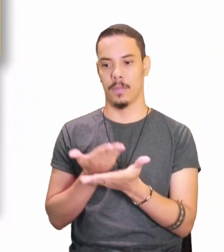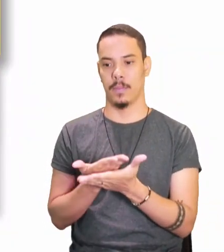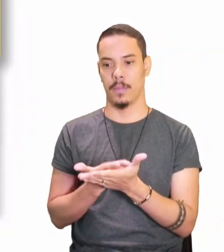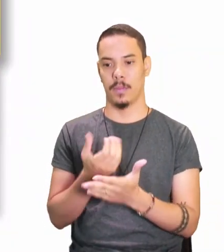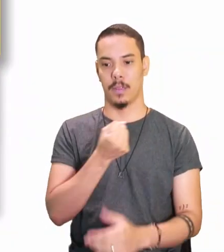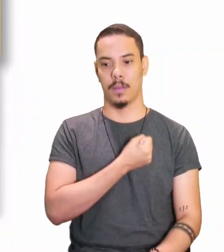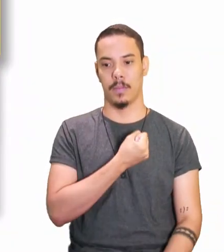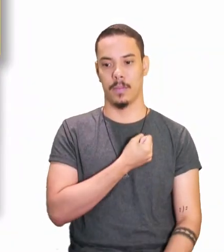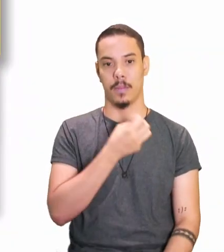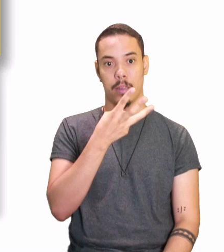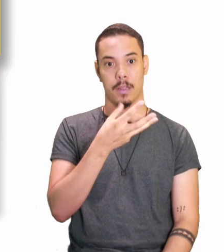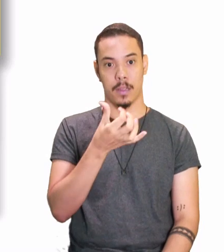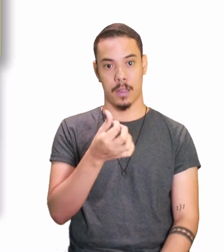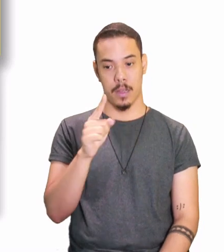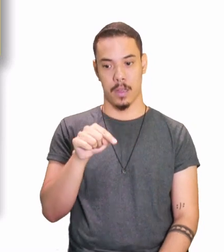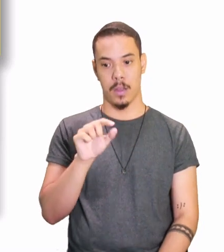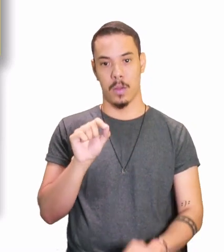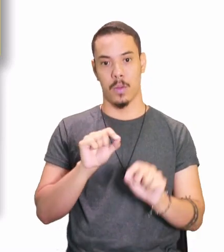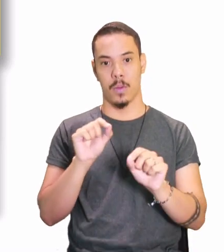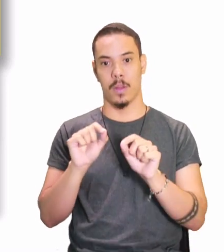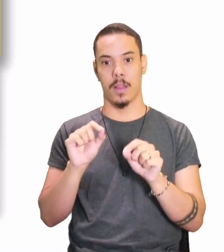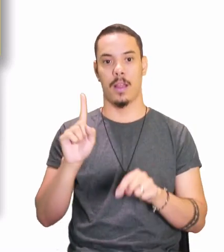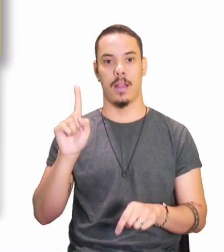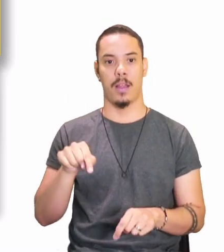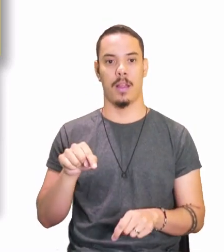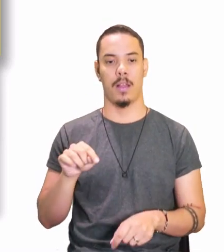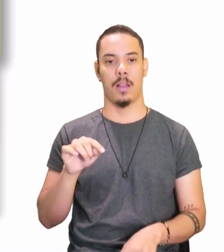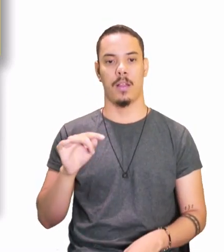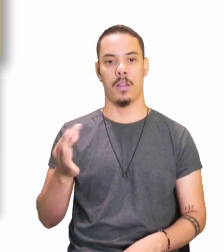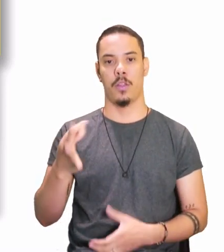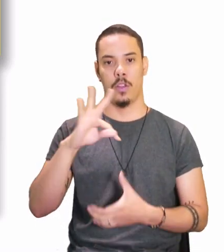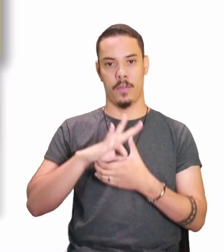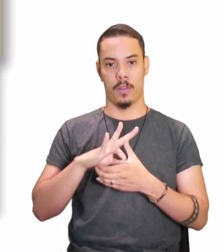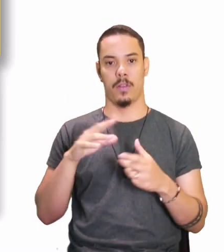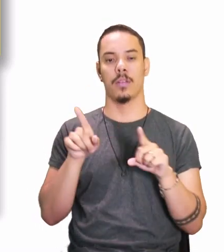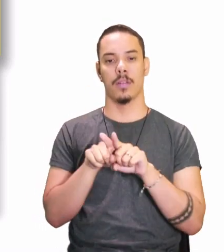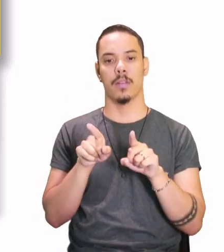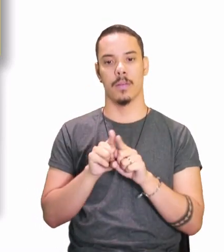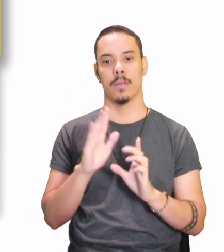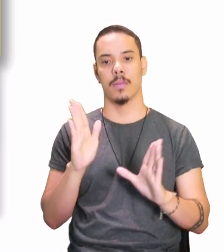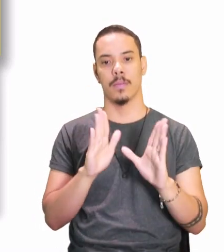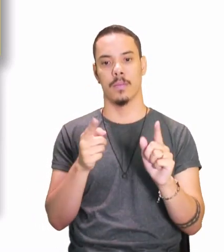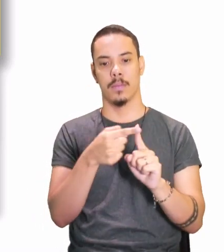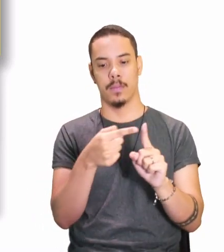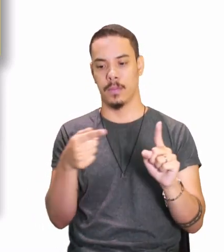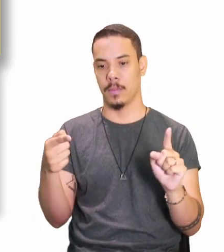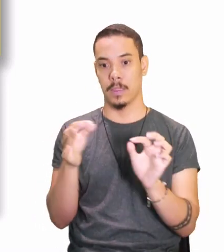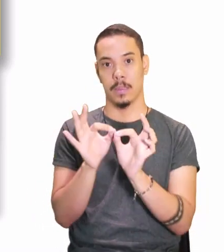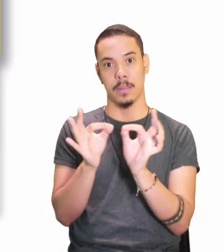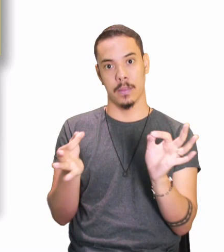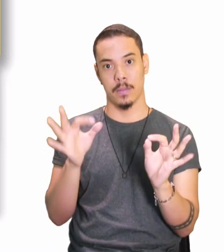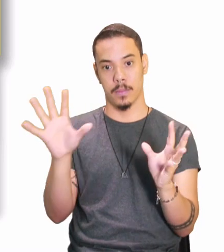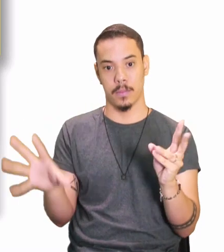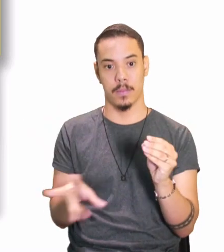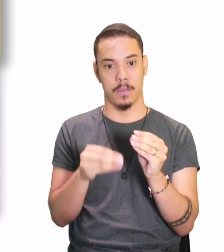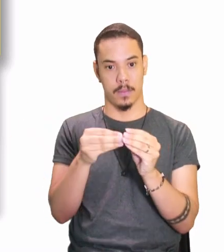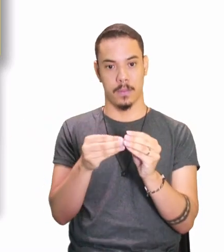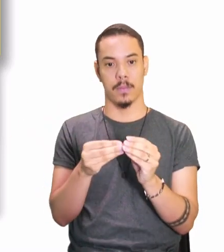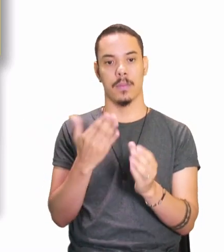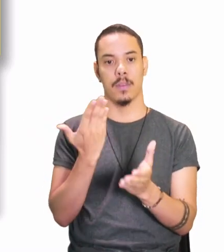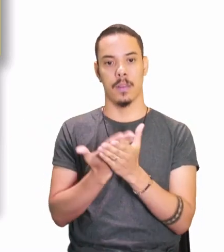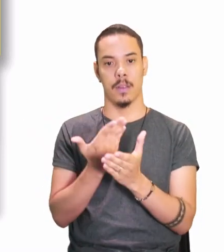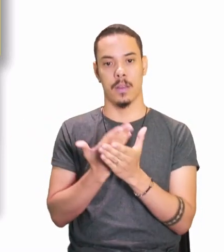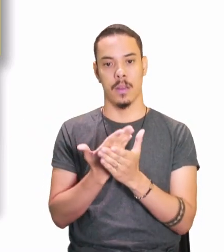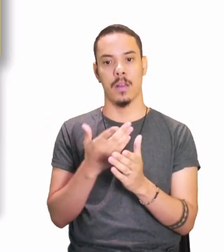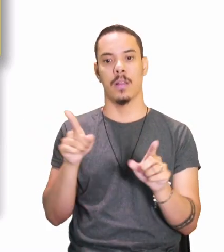36, que é o movimento literário, que é o trovadorismo. Aula 38, período simples, período composto. Aula 49,